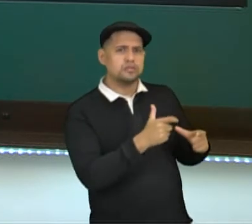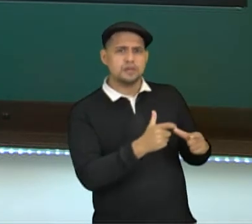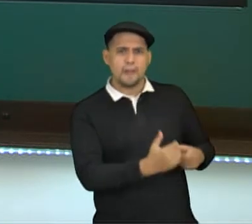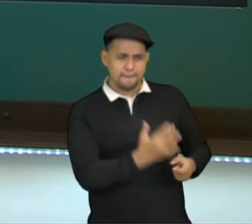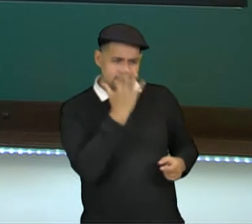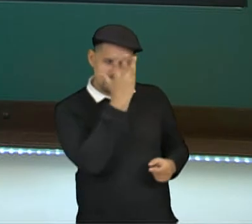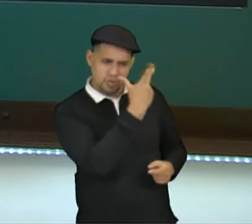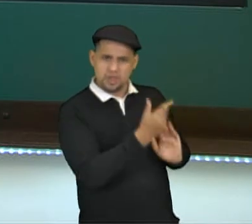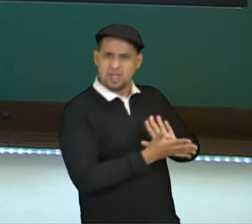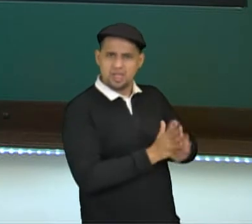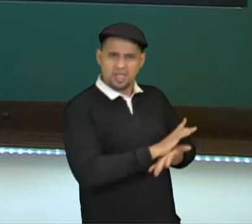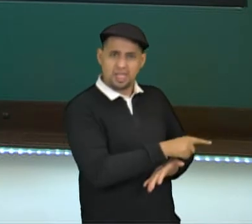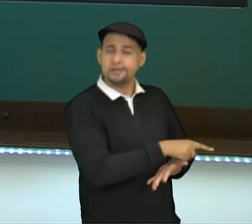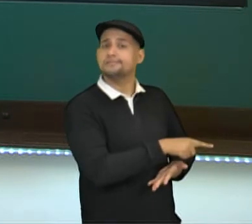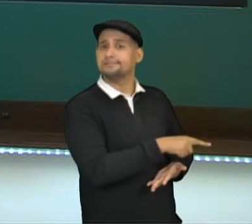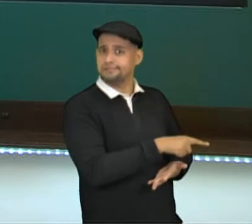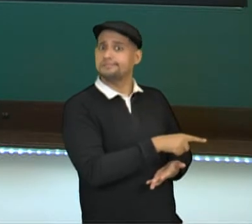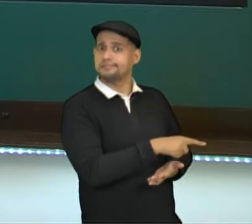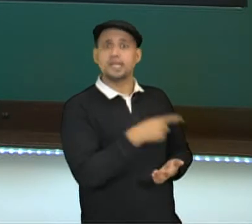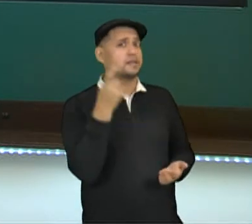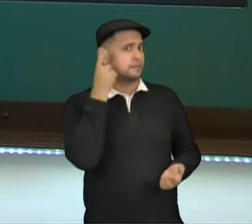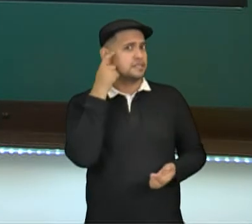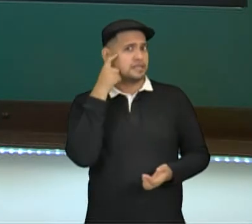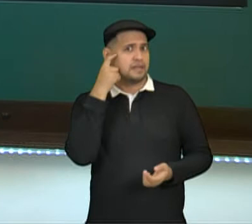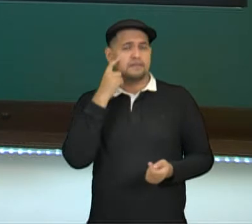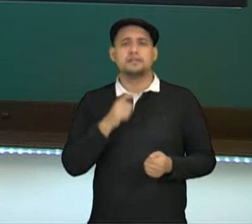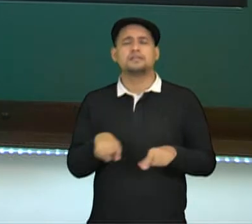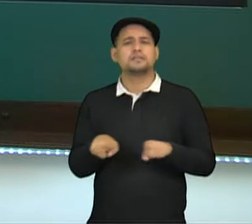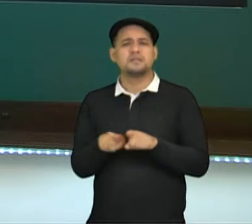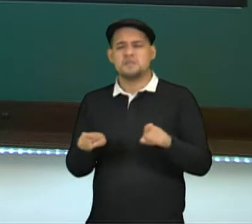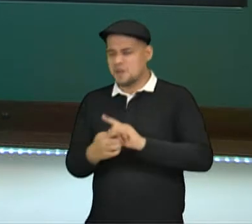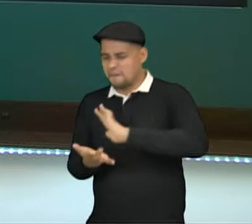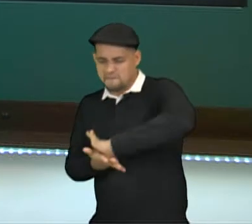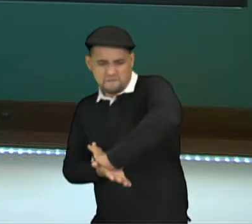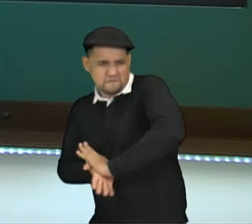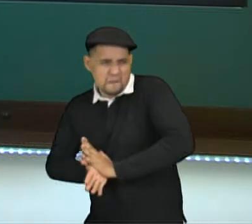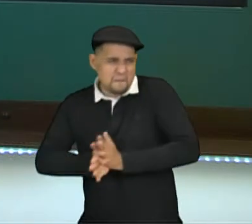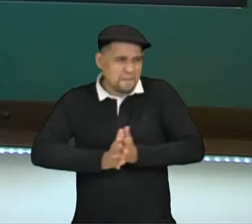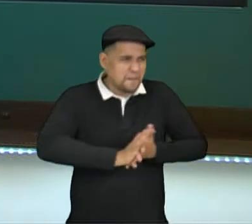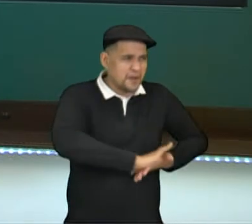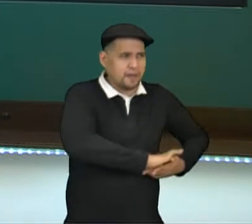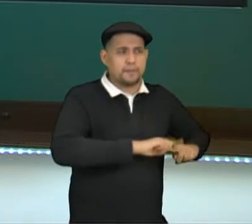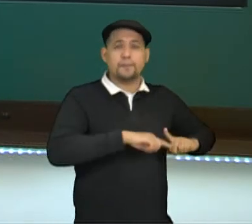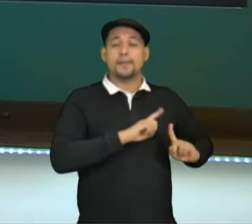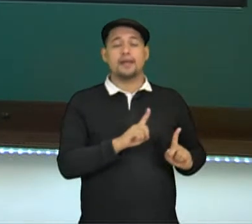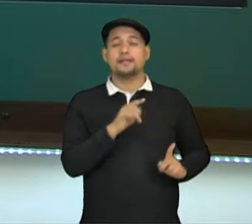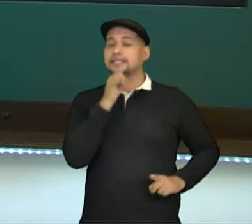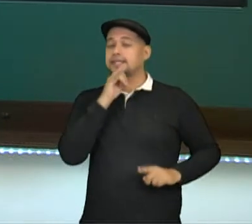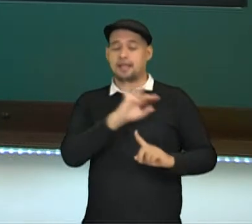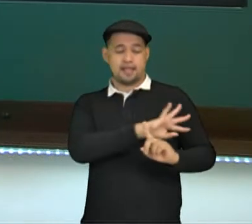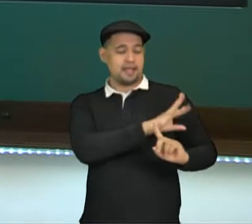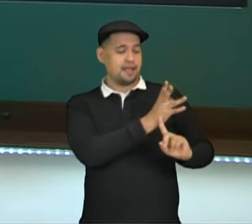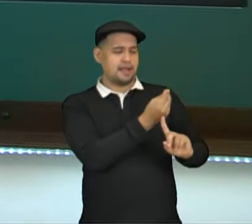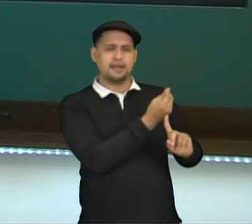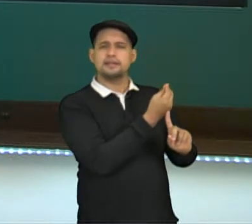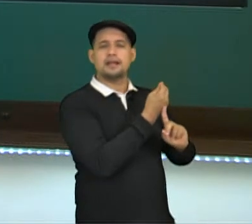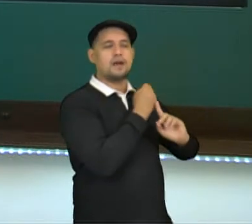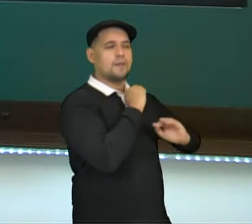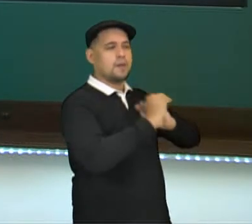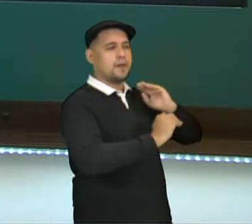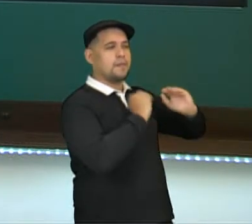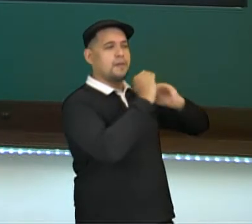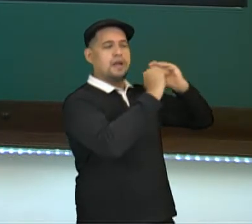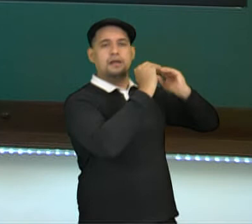beleza no quê? No patriotismo, no gesto destruidor. A arte, que nem eu falei, ela constrói.